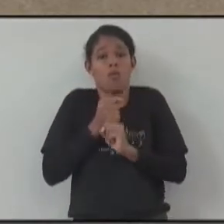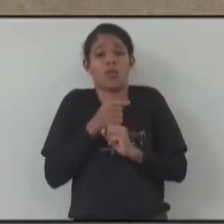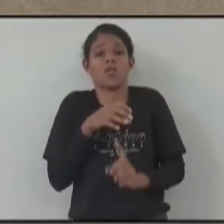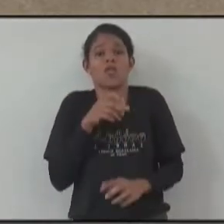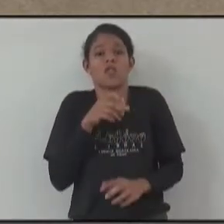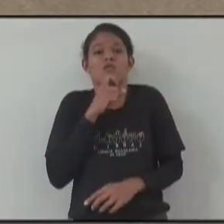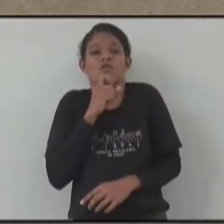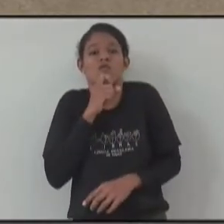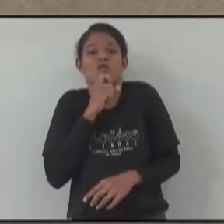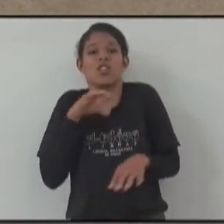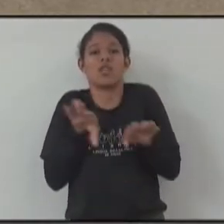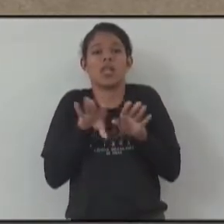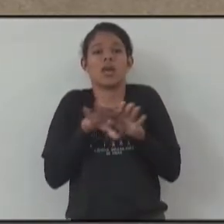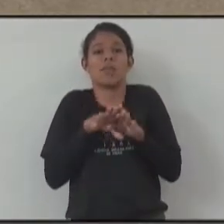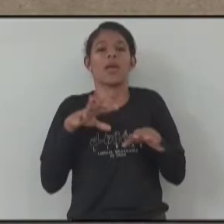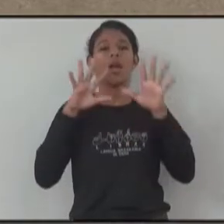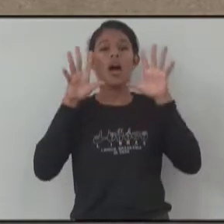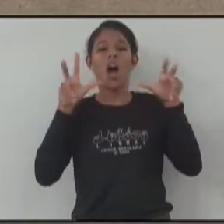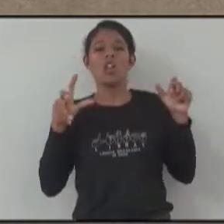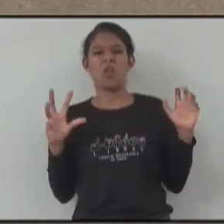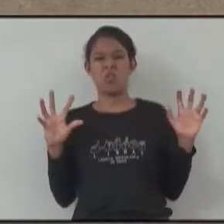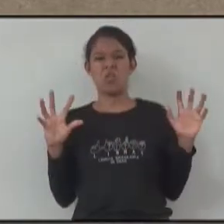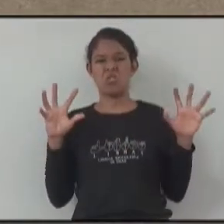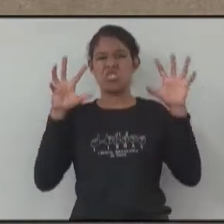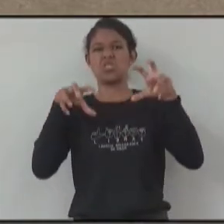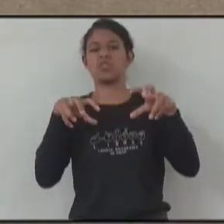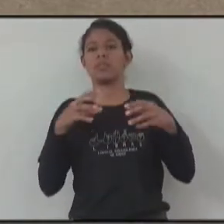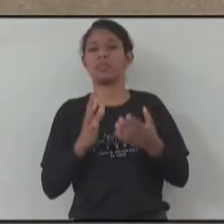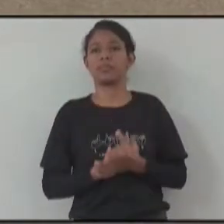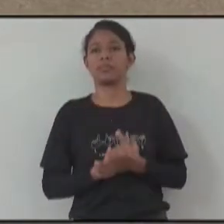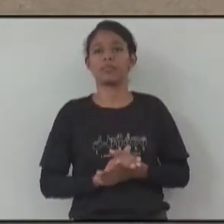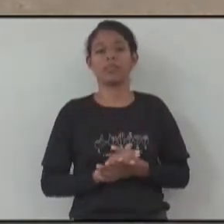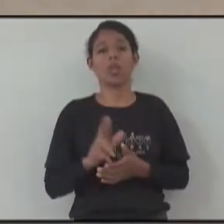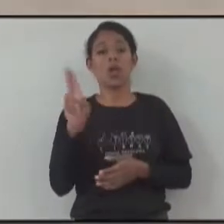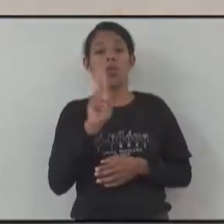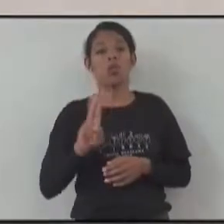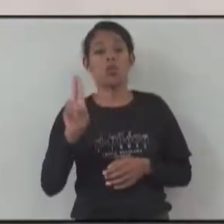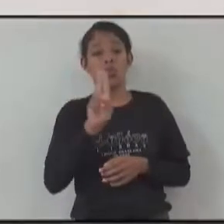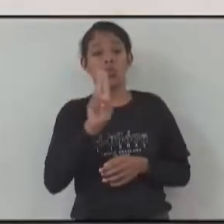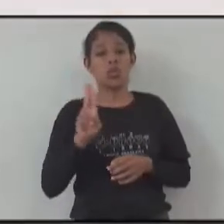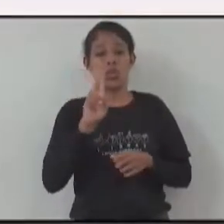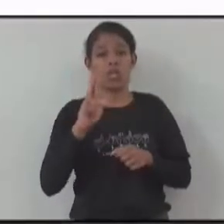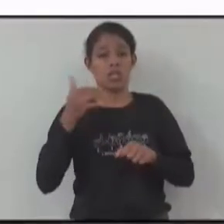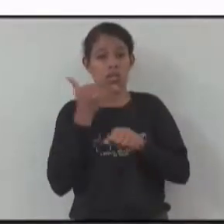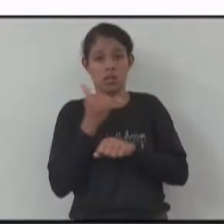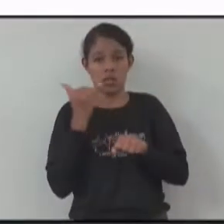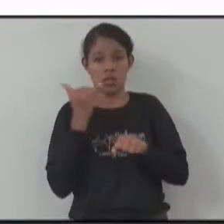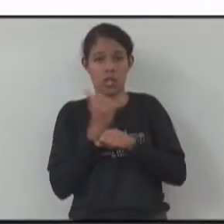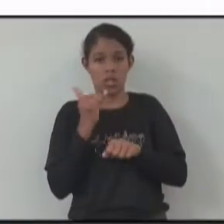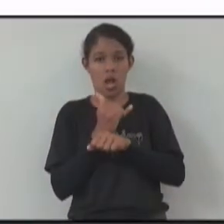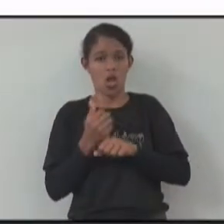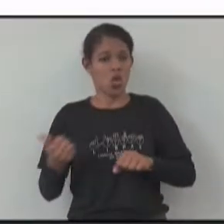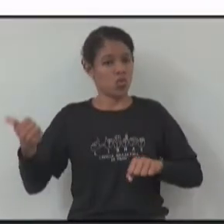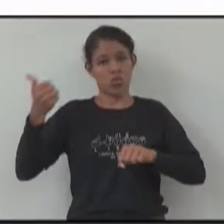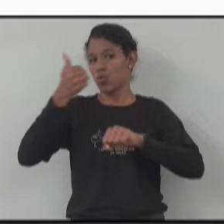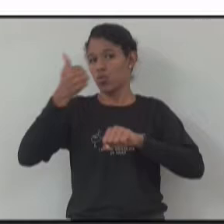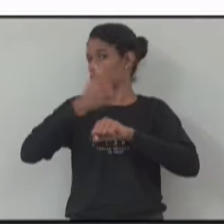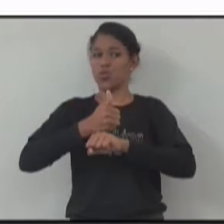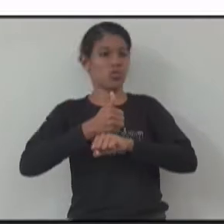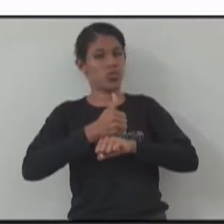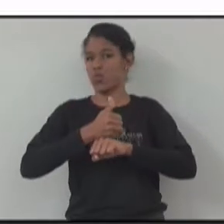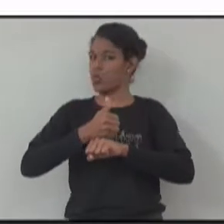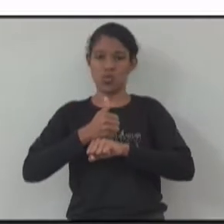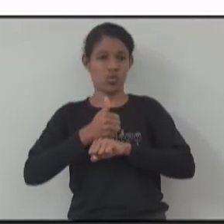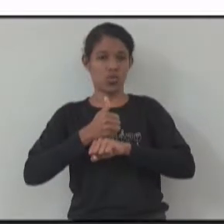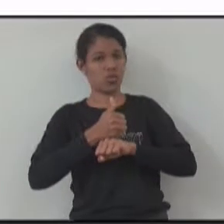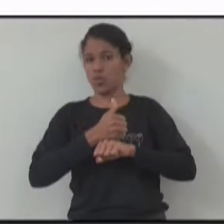animais selvagens. A utilização dos metais não substituiu completamente os instrumentos que